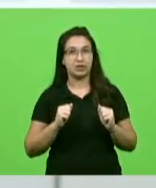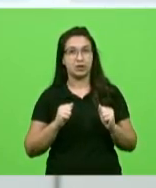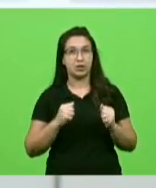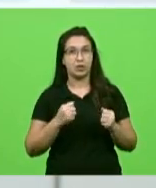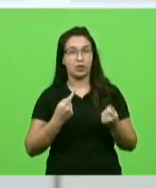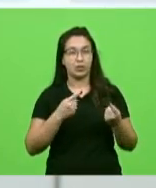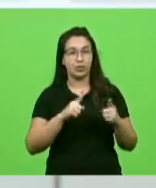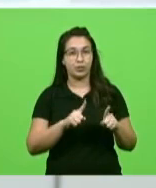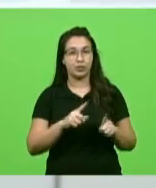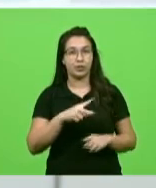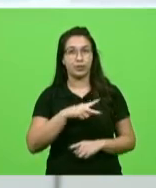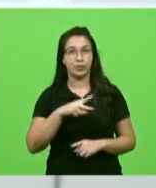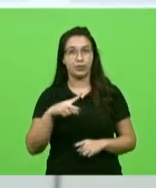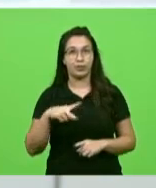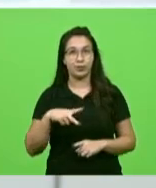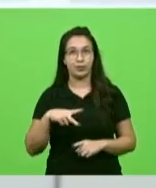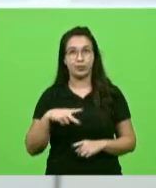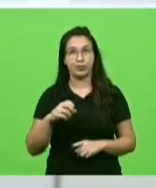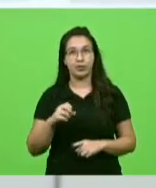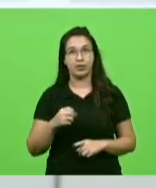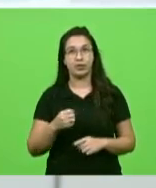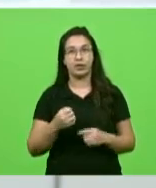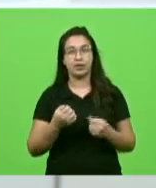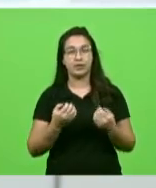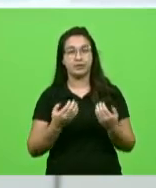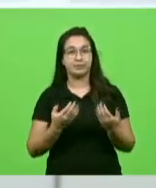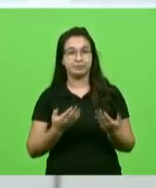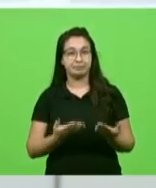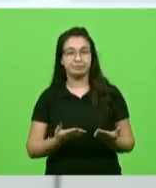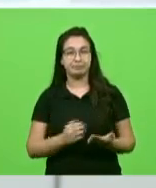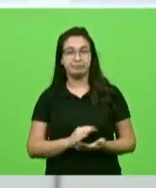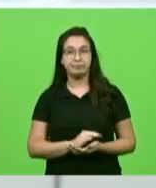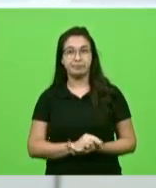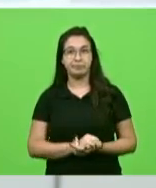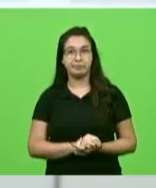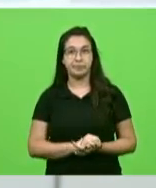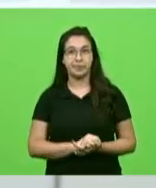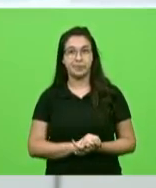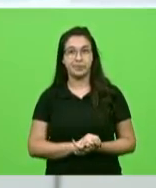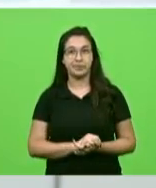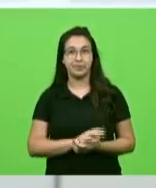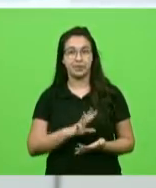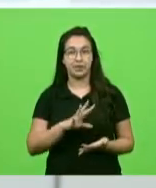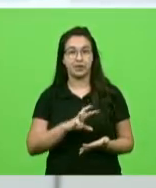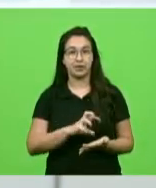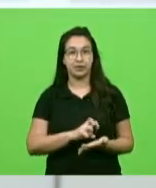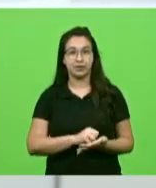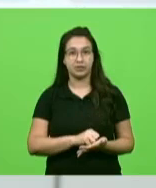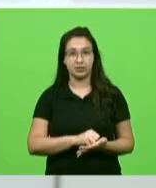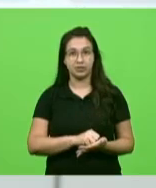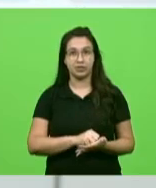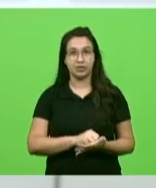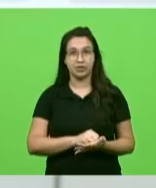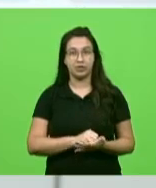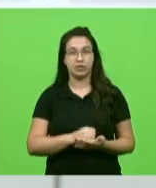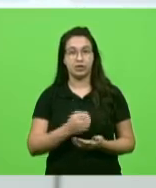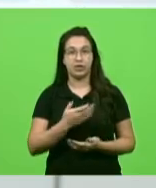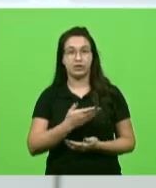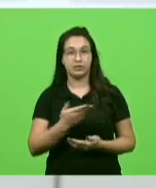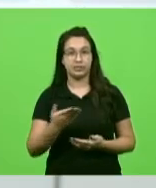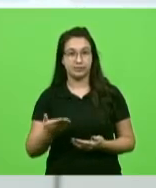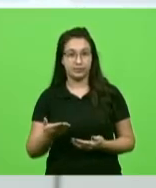capaz de Deus mudar o seu intento mesmo registrar a por um coturno que as teses apresentadas